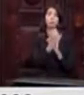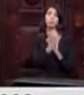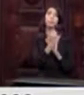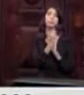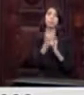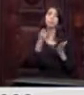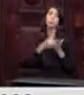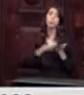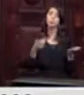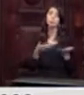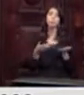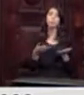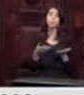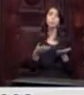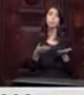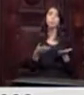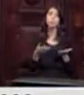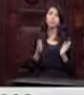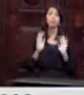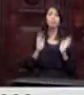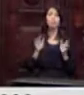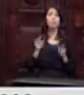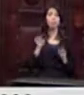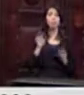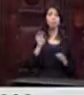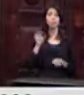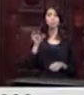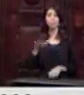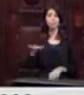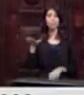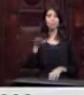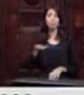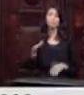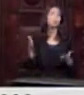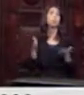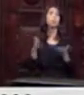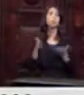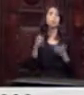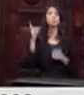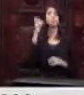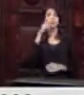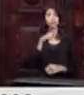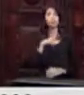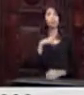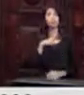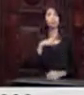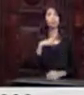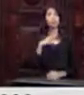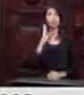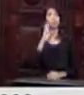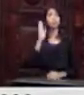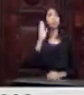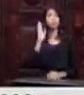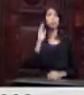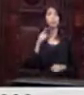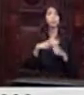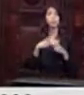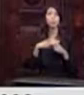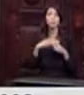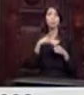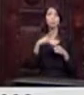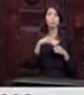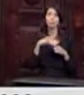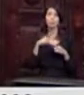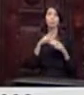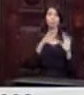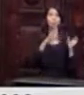se paga hoje. Já é um setor que vive um momento muito difícil, principalmente através das cooperativas,